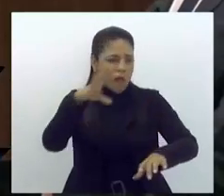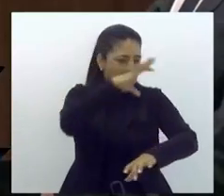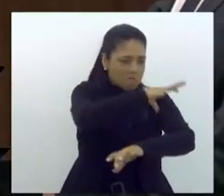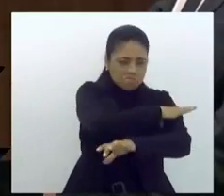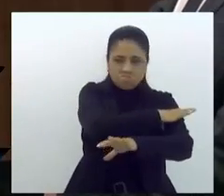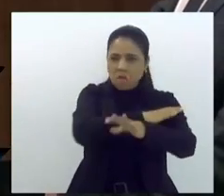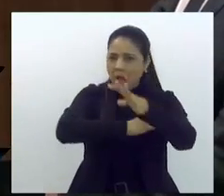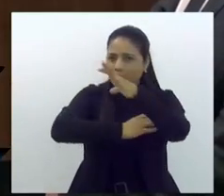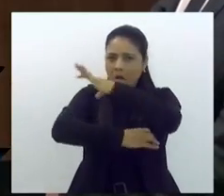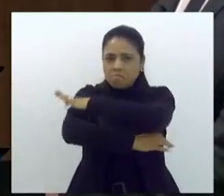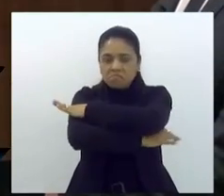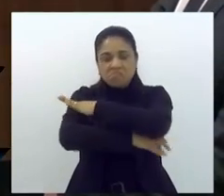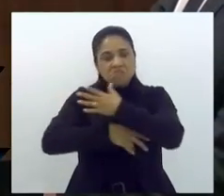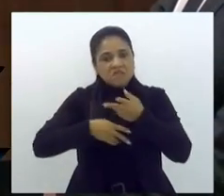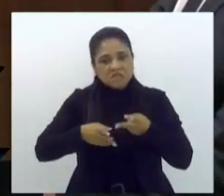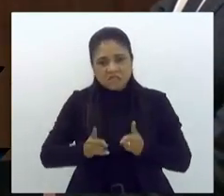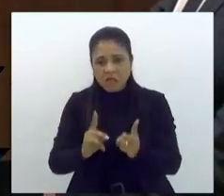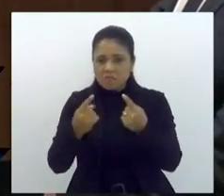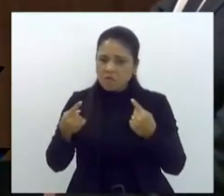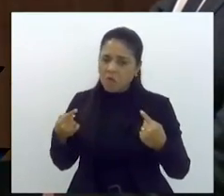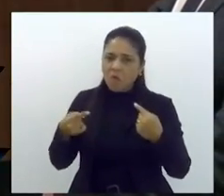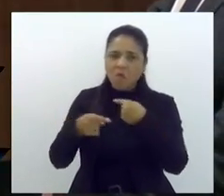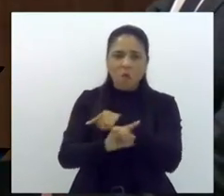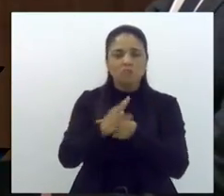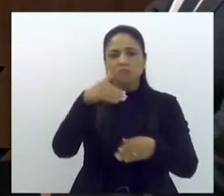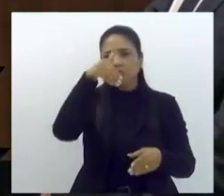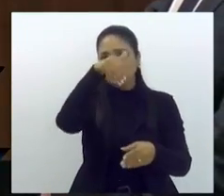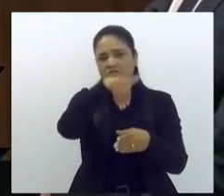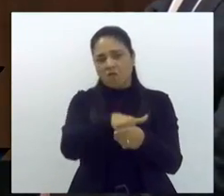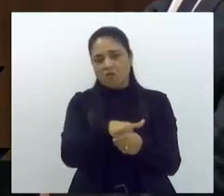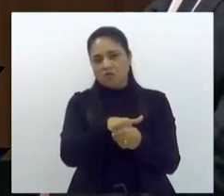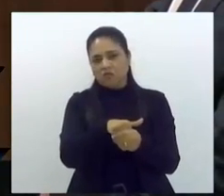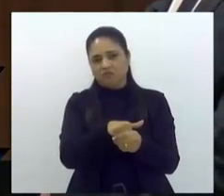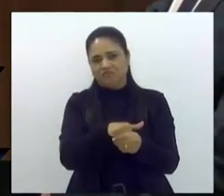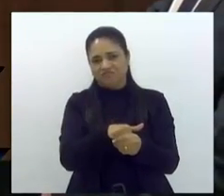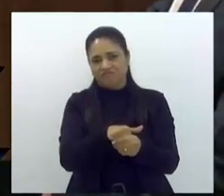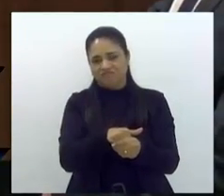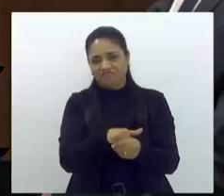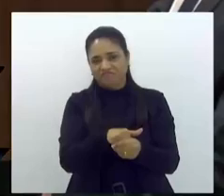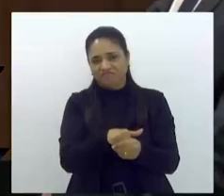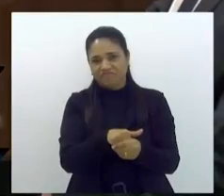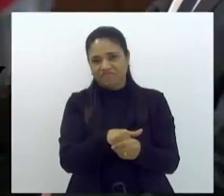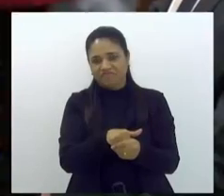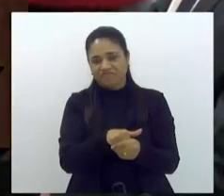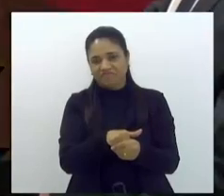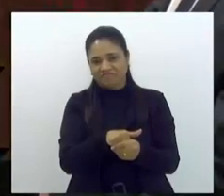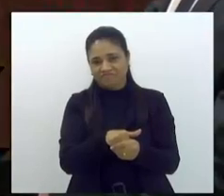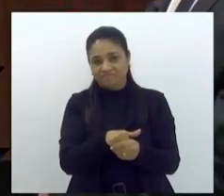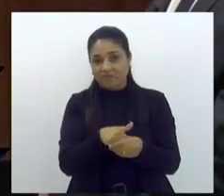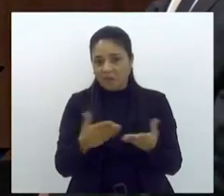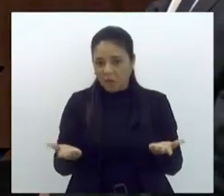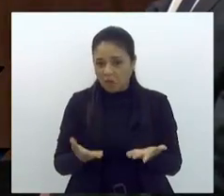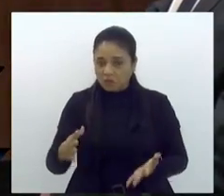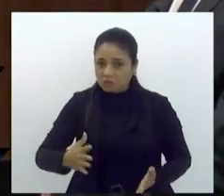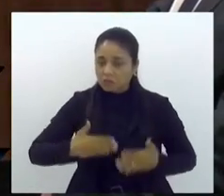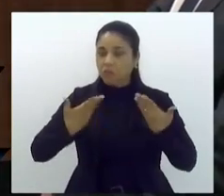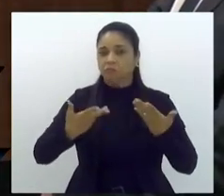votos discordantes de setores aqui dessa casa e hoje para minha surpresa